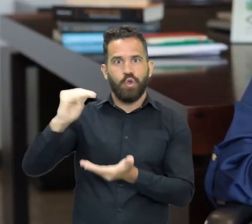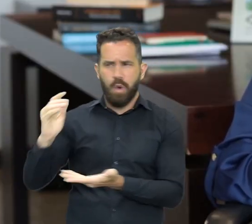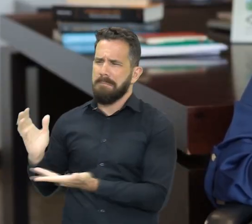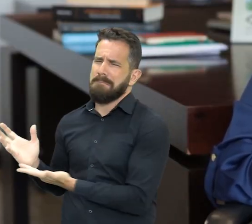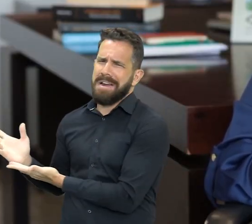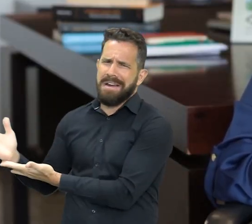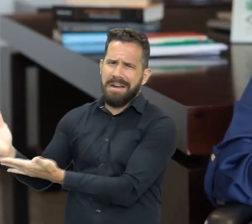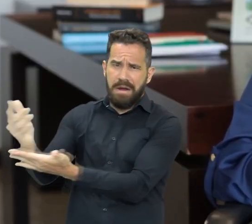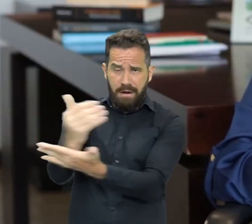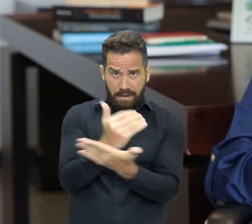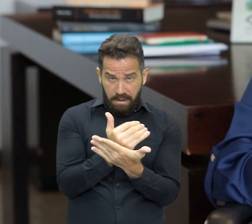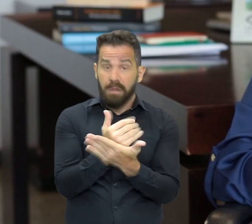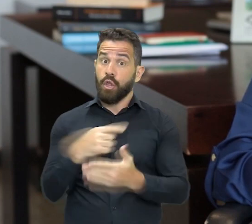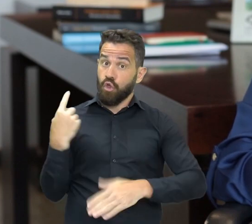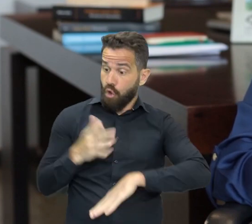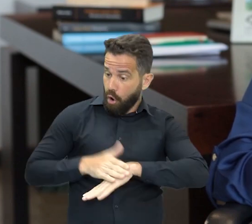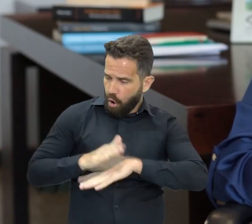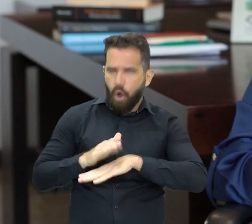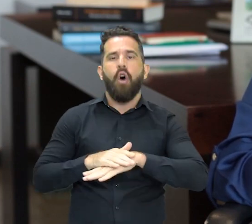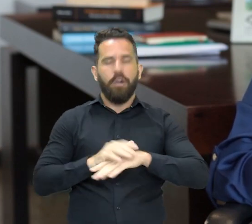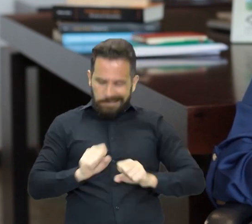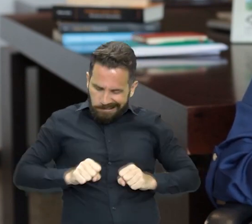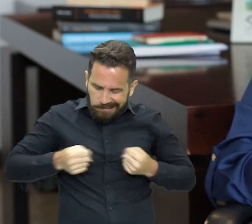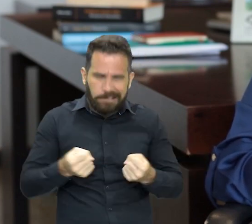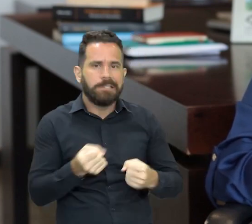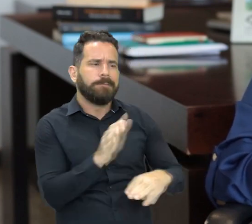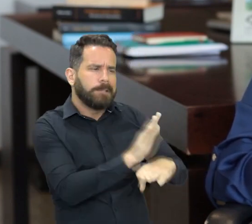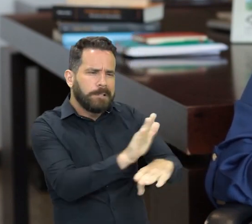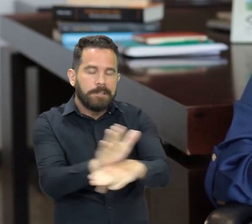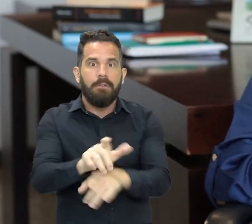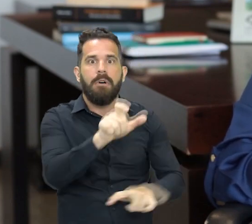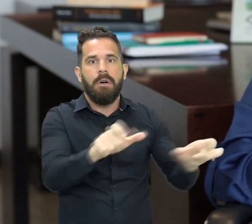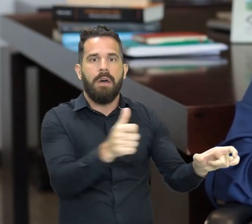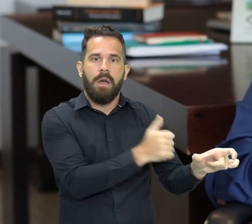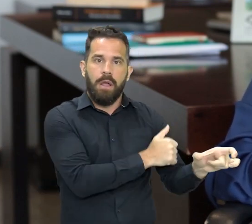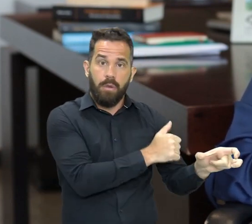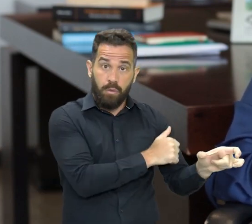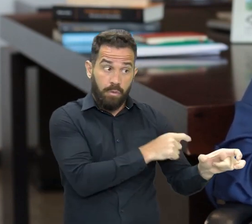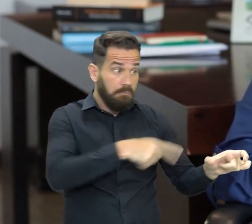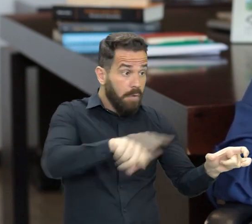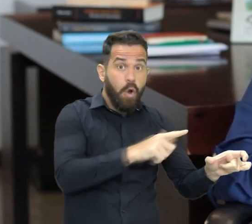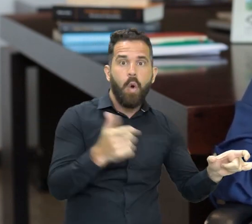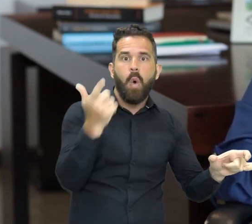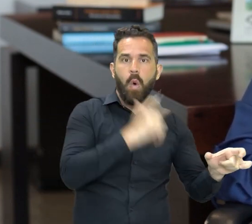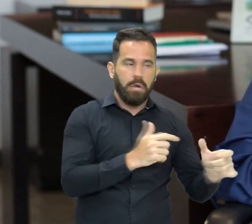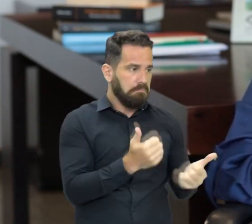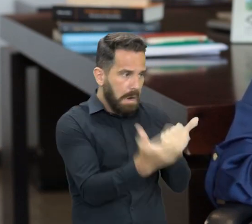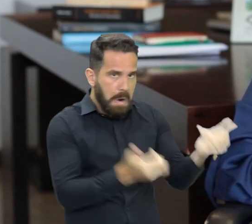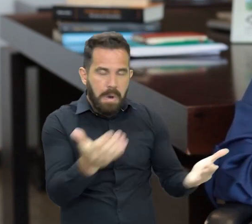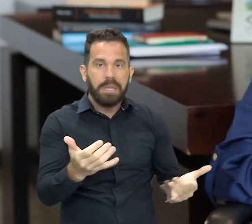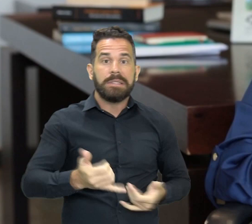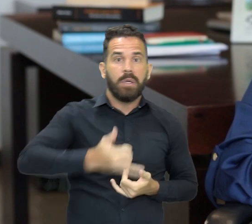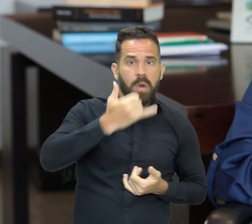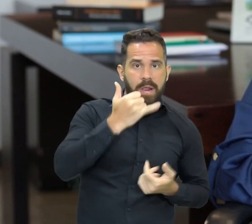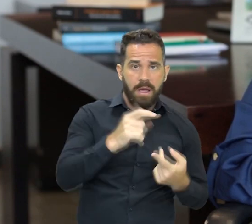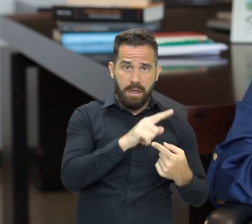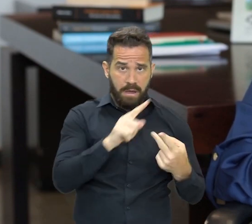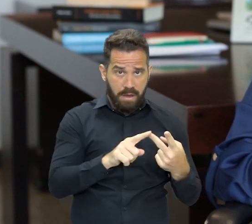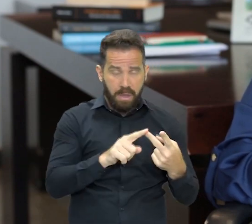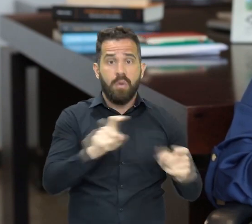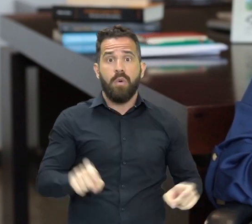doações e assistimos, no sentido de dar assistência aos estudantes para terem acesso